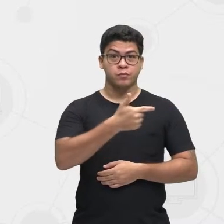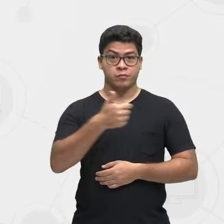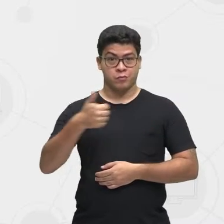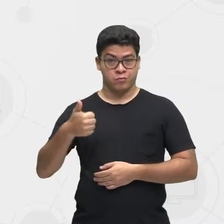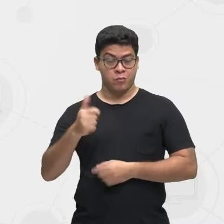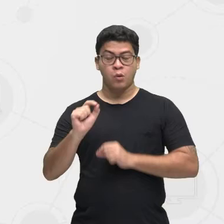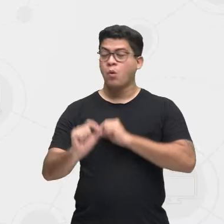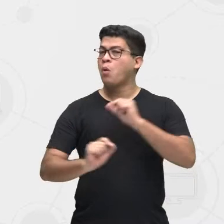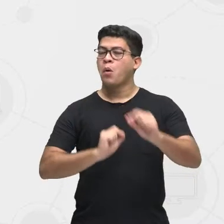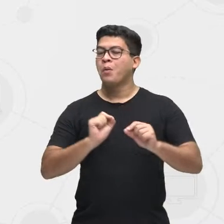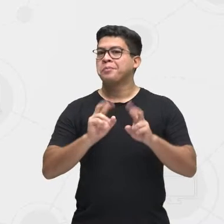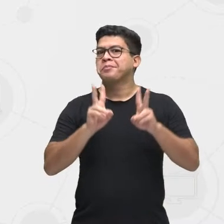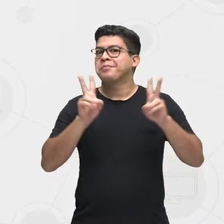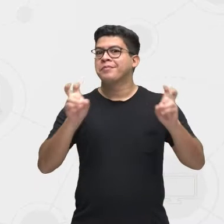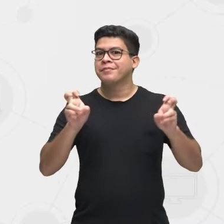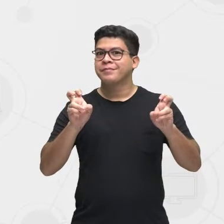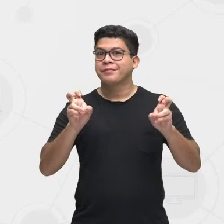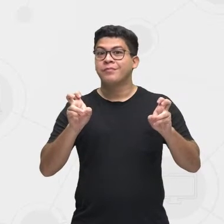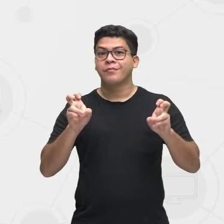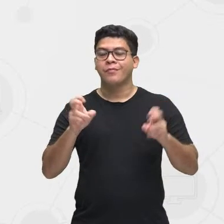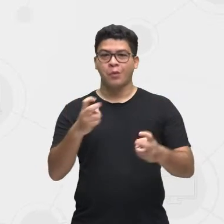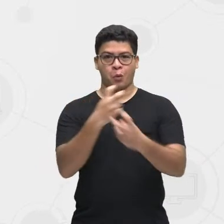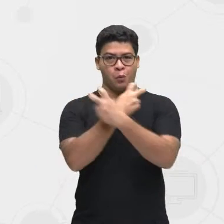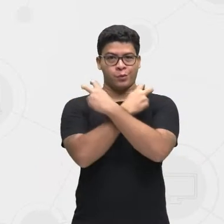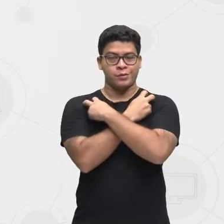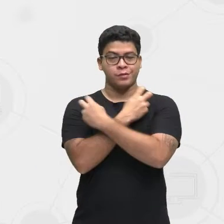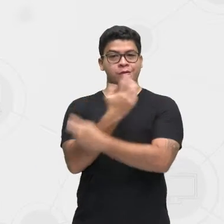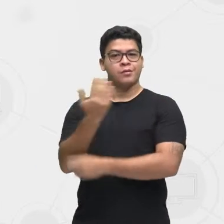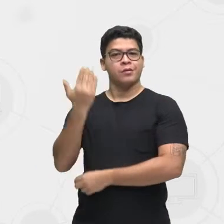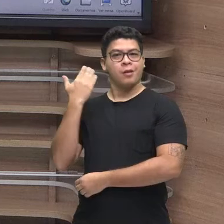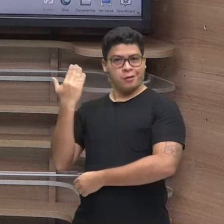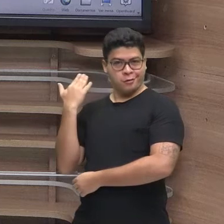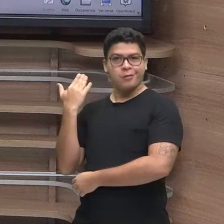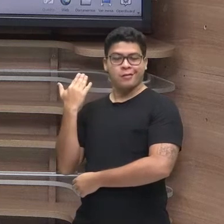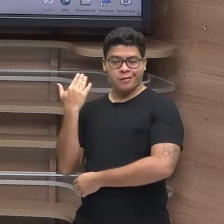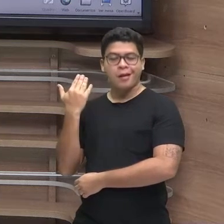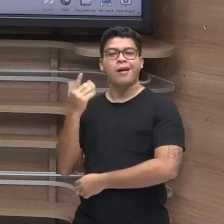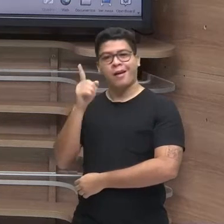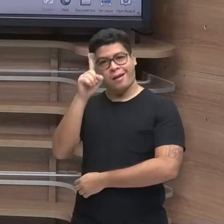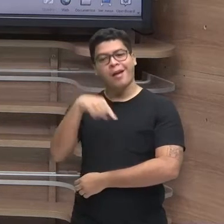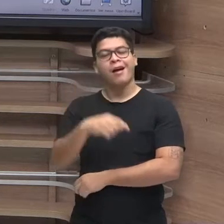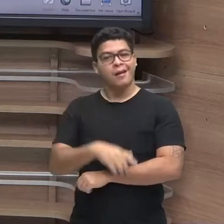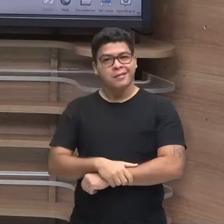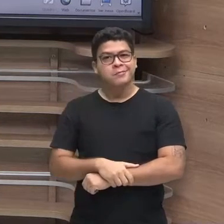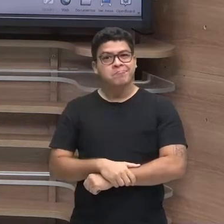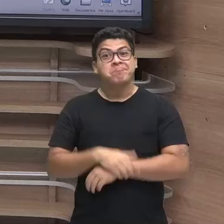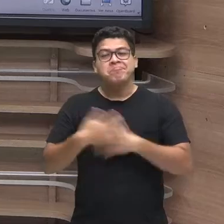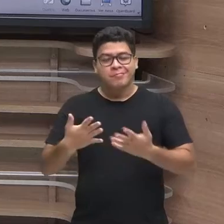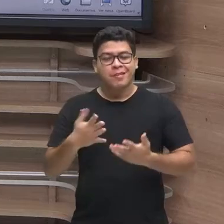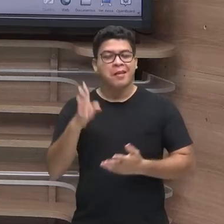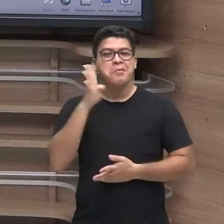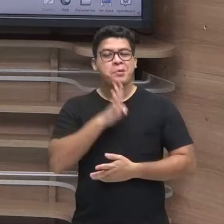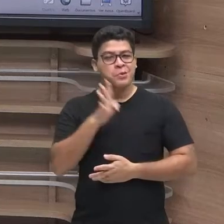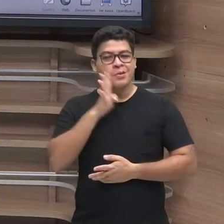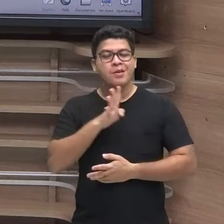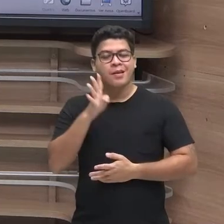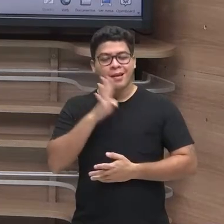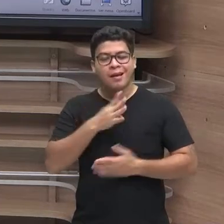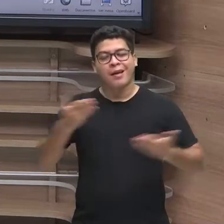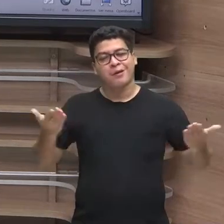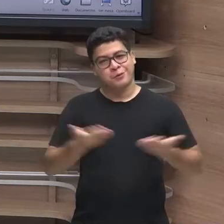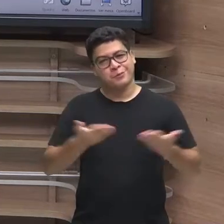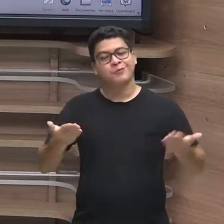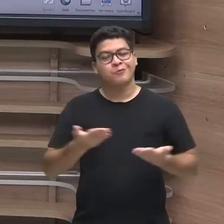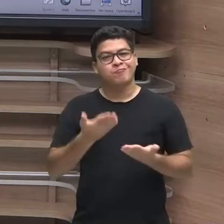tem como conteúdo aí o Egito Antigo. Isso mesmo! Olha só que bacana o conteúdo da nossa aula